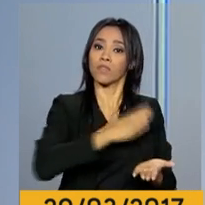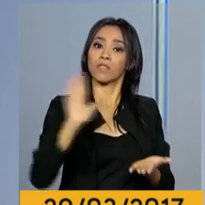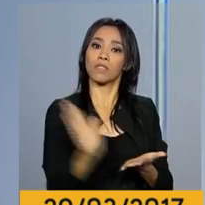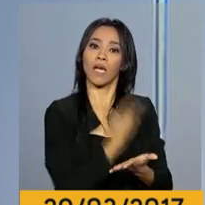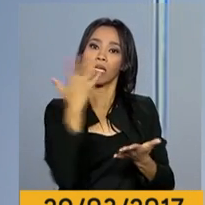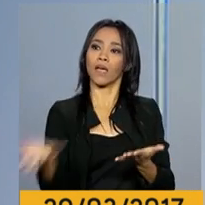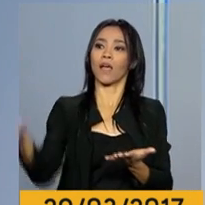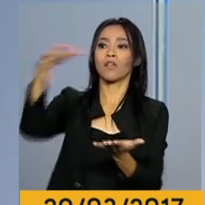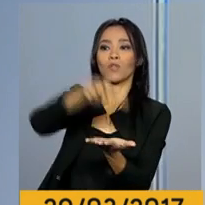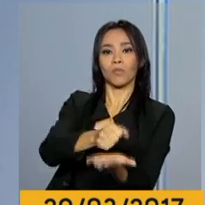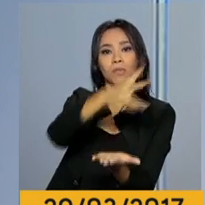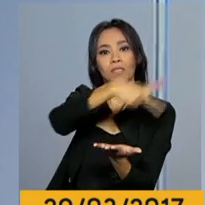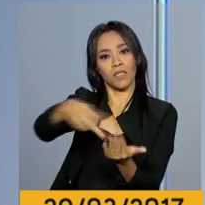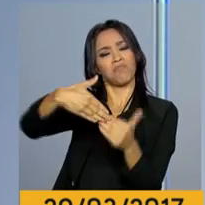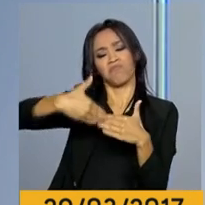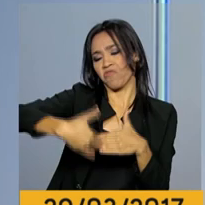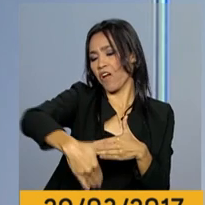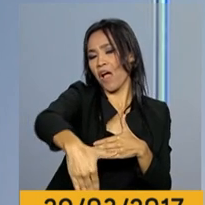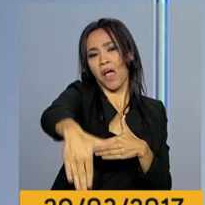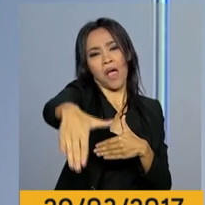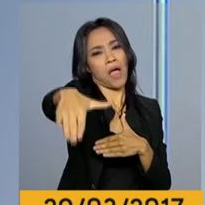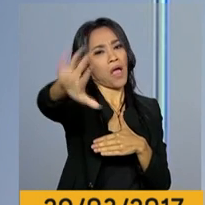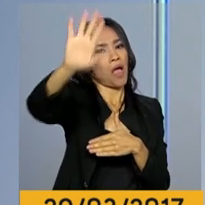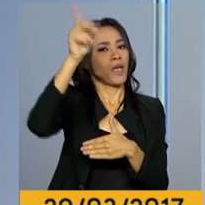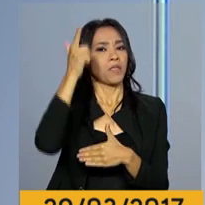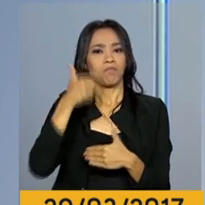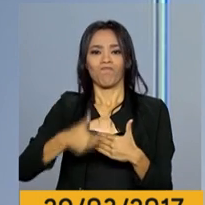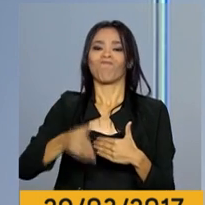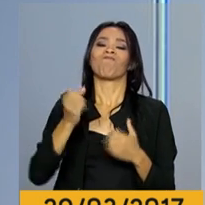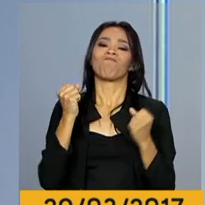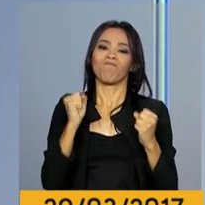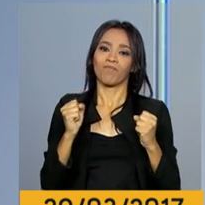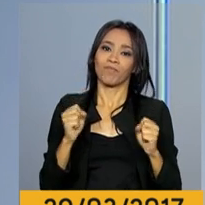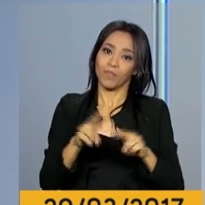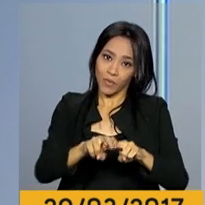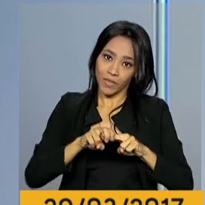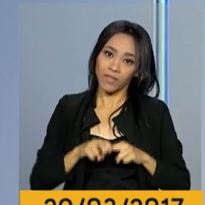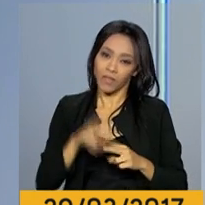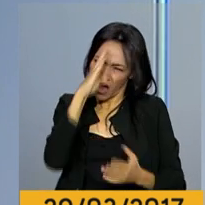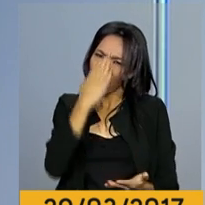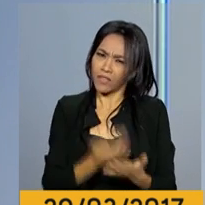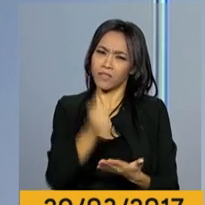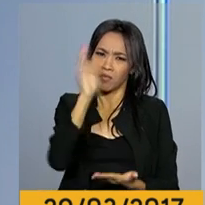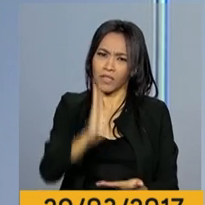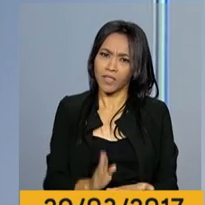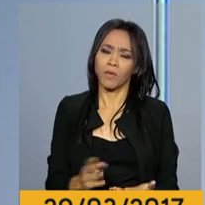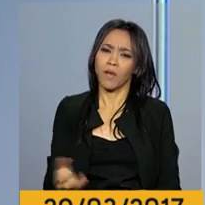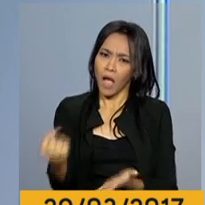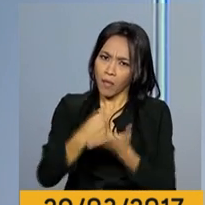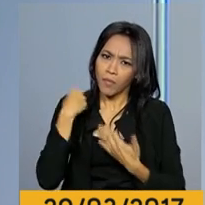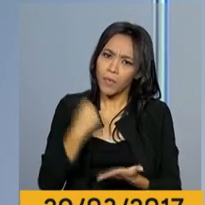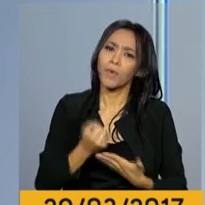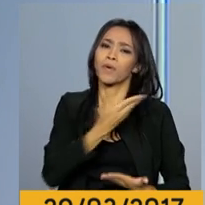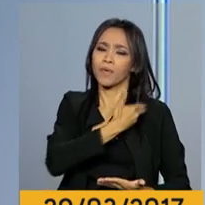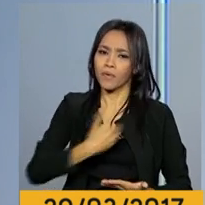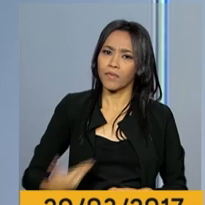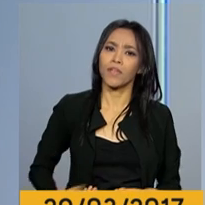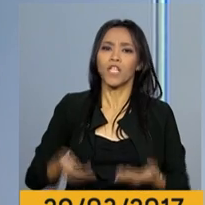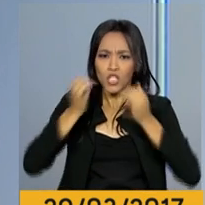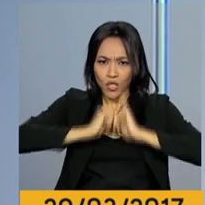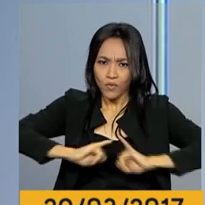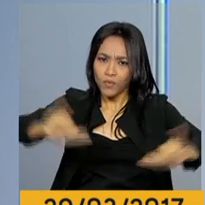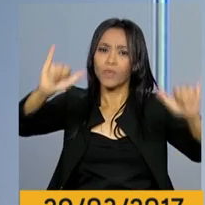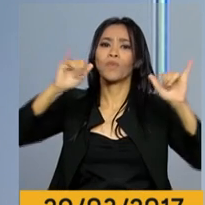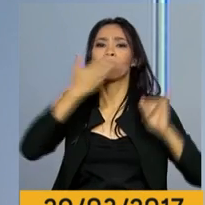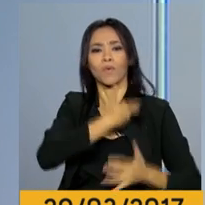locomotiva pode andar tranquilamente pelos trilhos estarão colocados portanto voltar existem no brasil colabore com o governo divulgue o